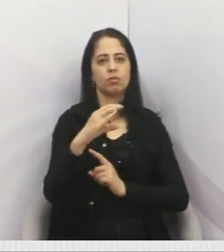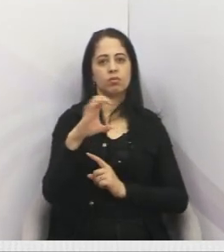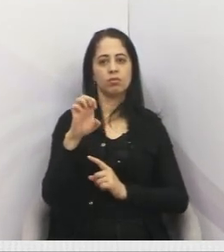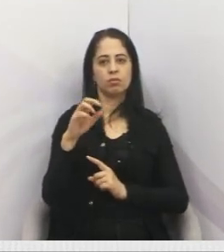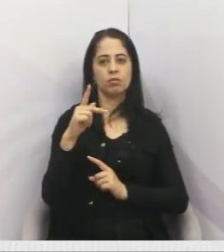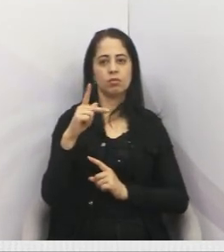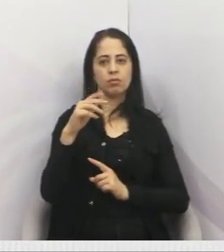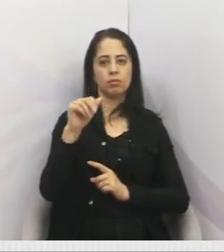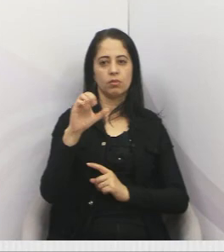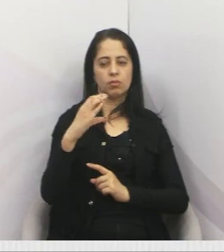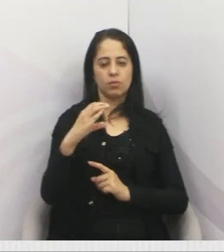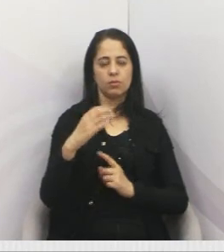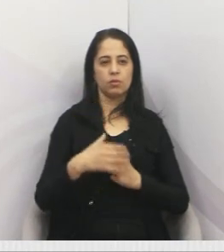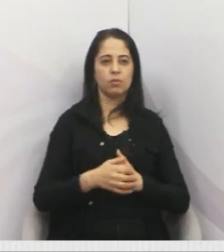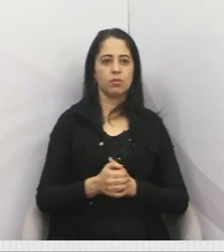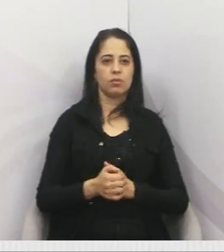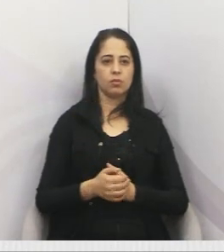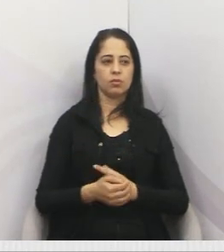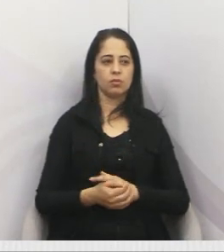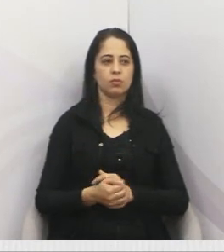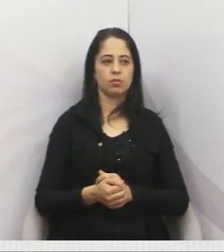CEPAC.